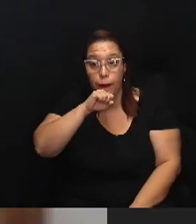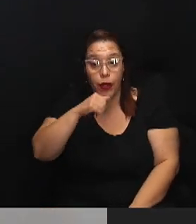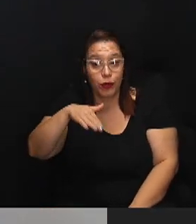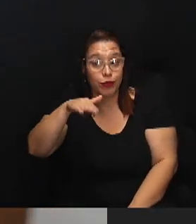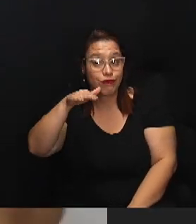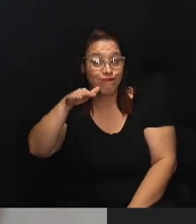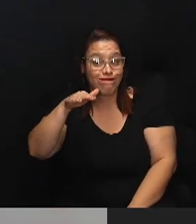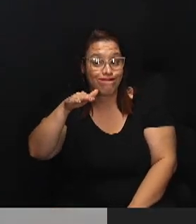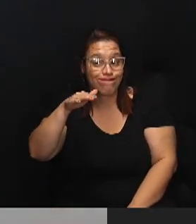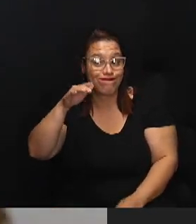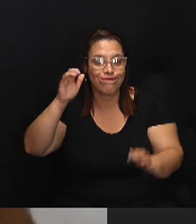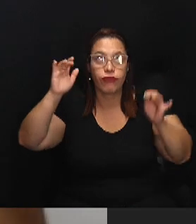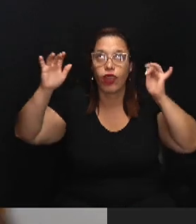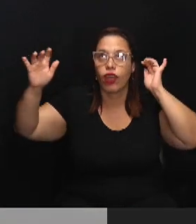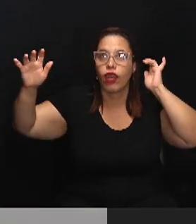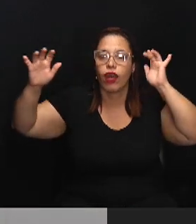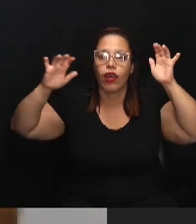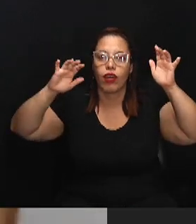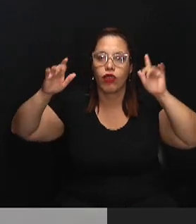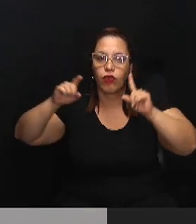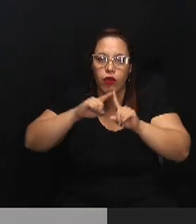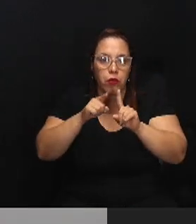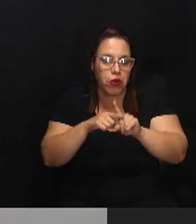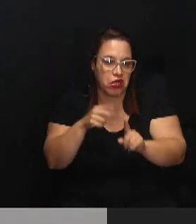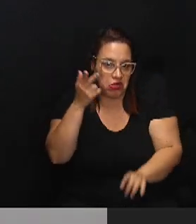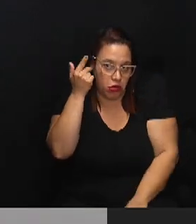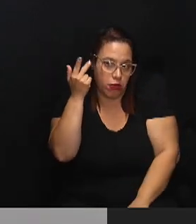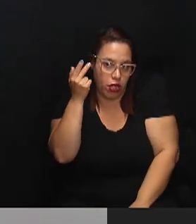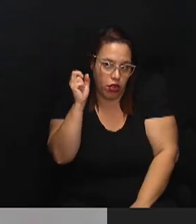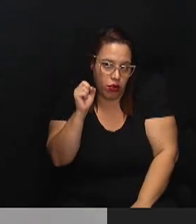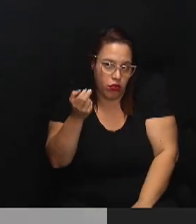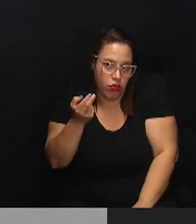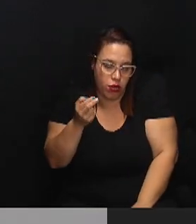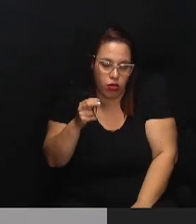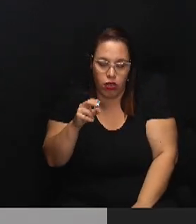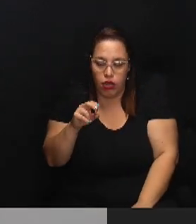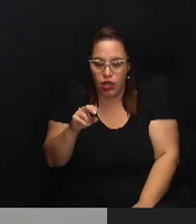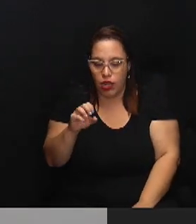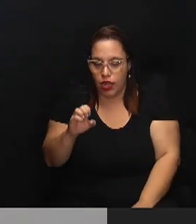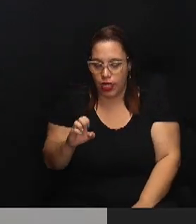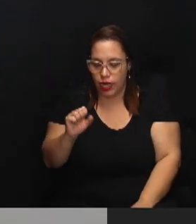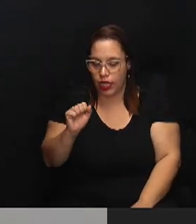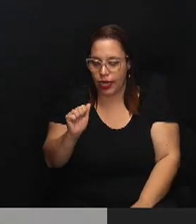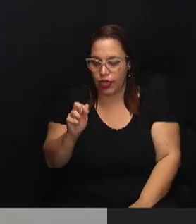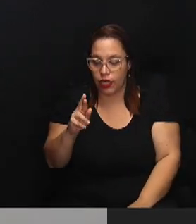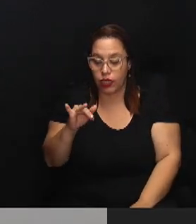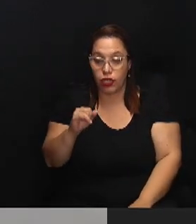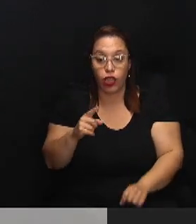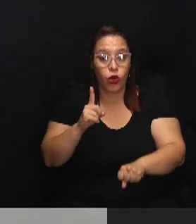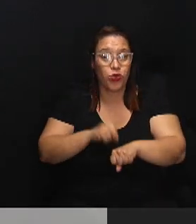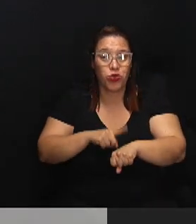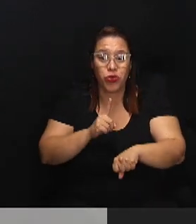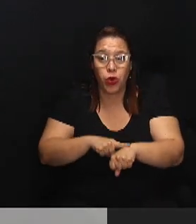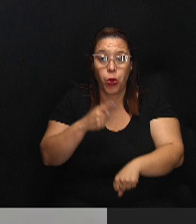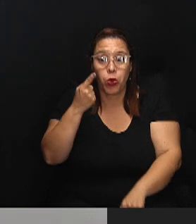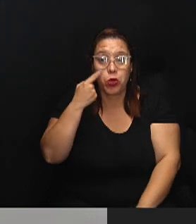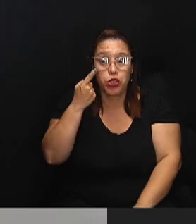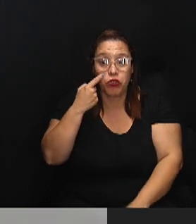sonha, normalmente, às vezes é parto normal, ou às vezes, muitas vezes cesárea, e ela não tem tempo nem de ver o seu